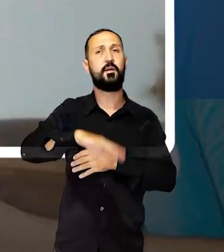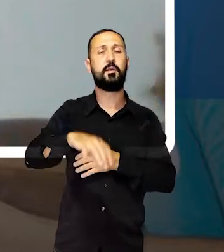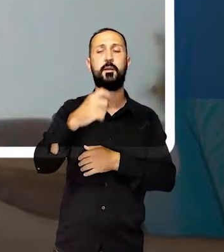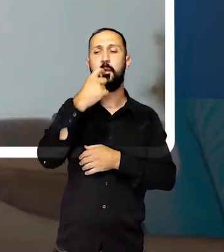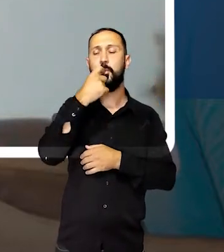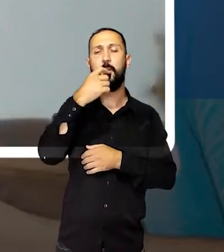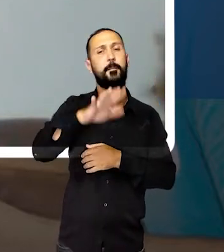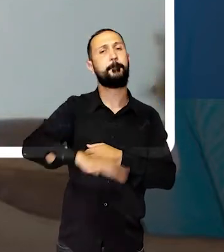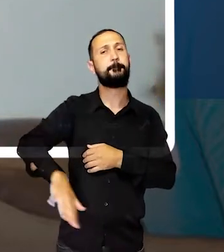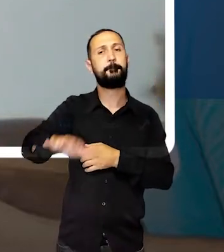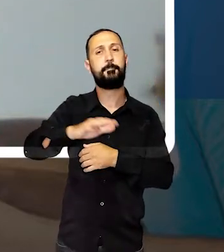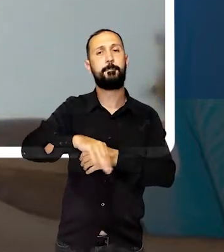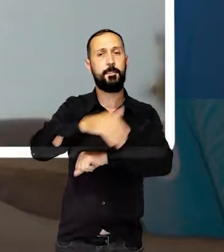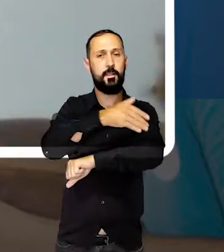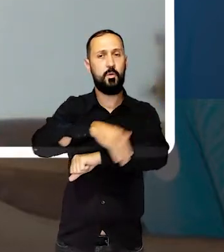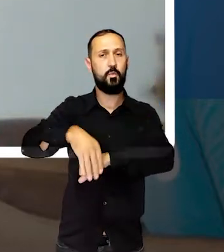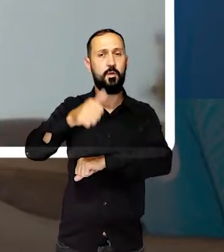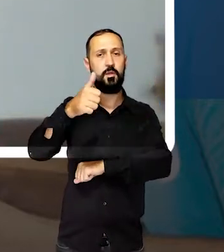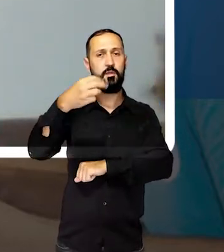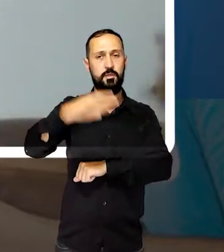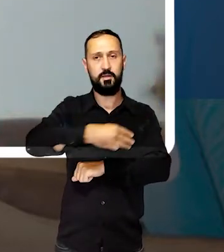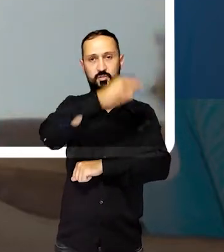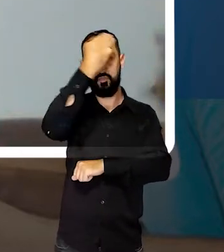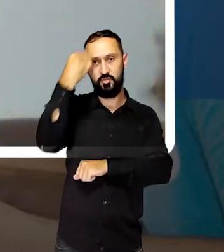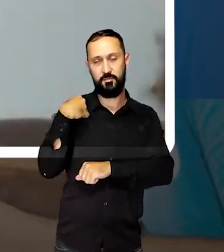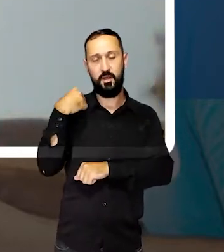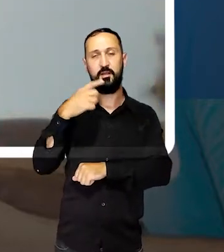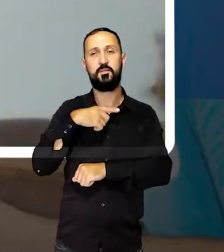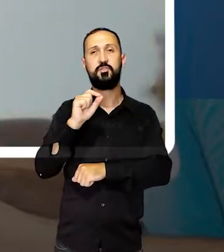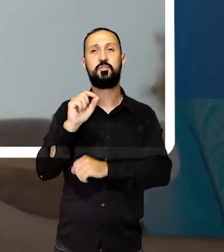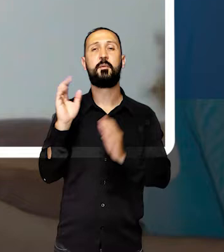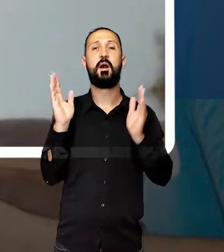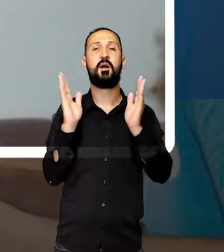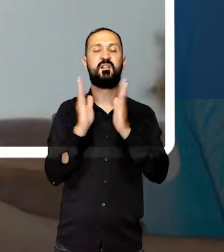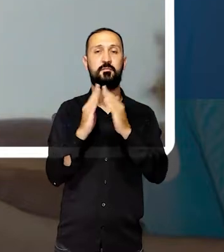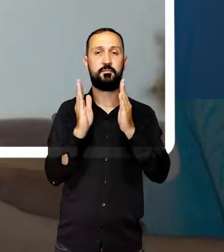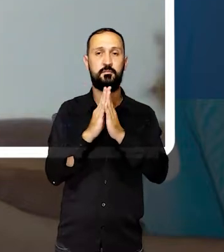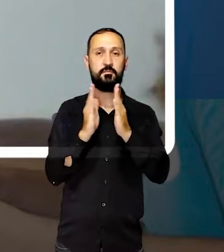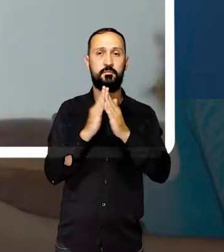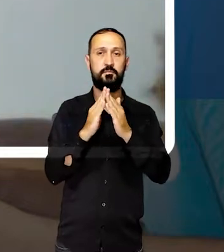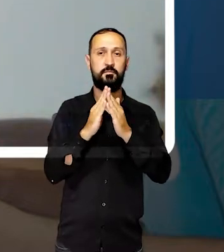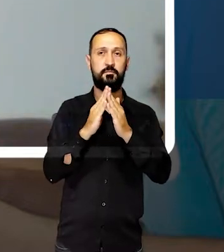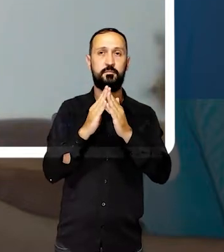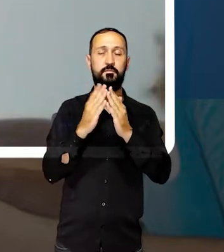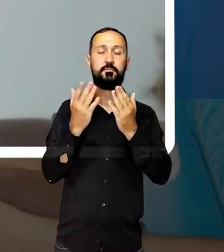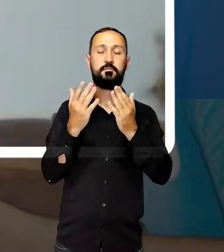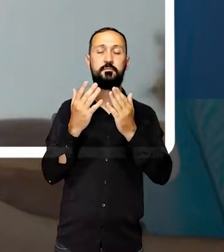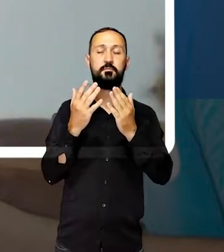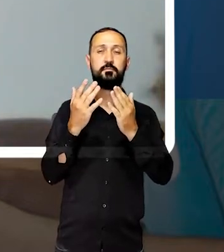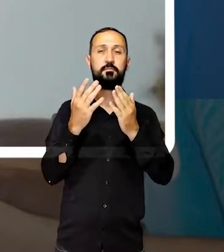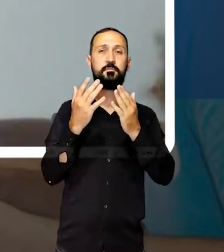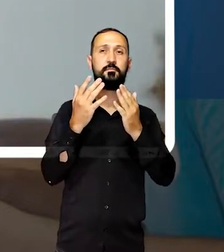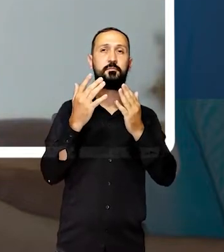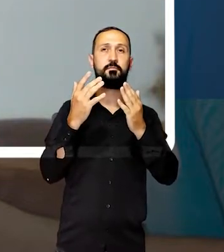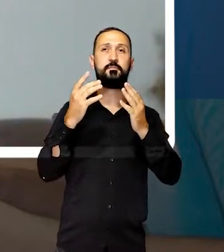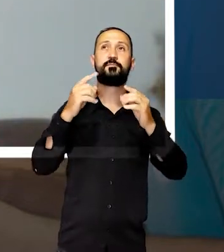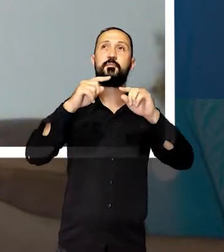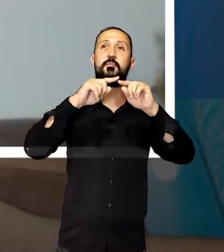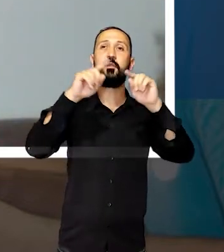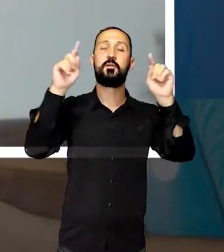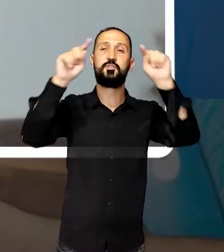aqui pertinho, na rua 13 de Maio, tinham uma casa de quadros e de